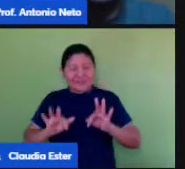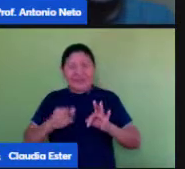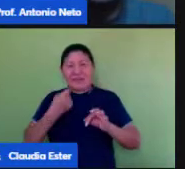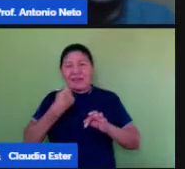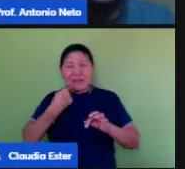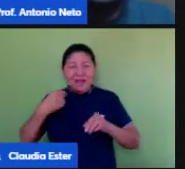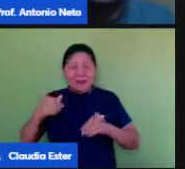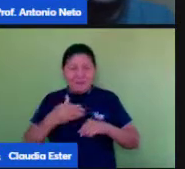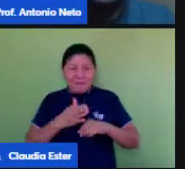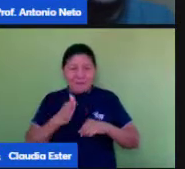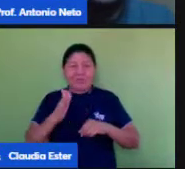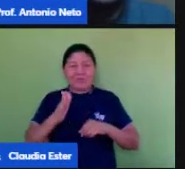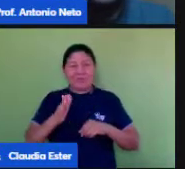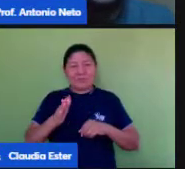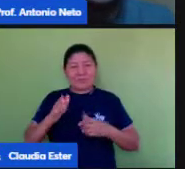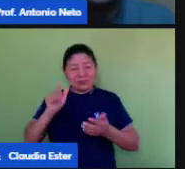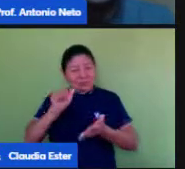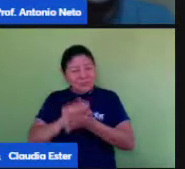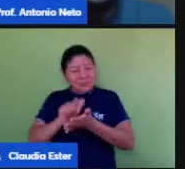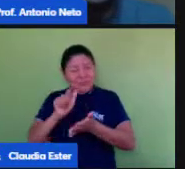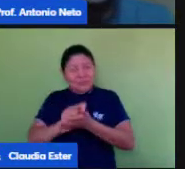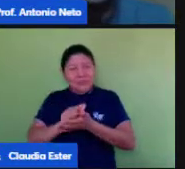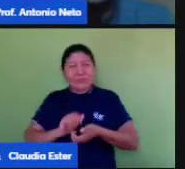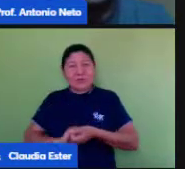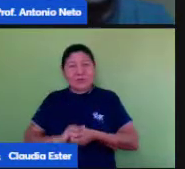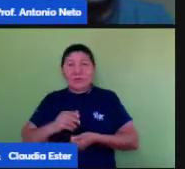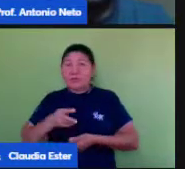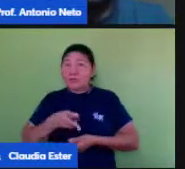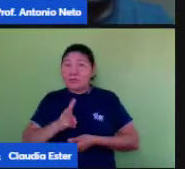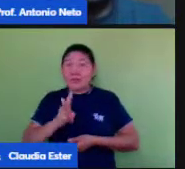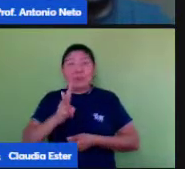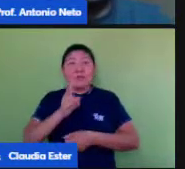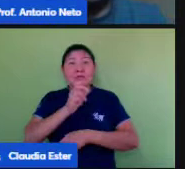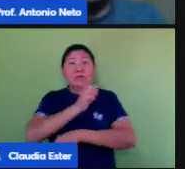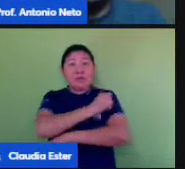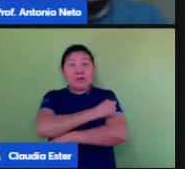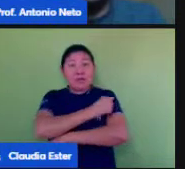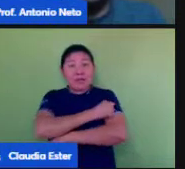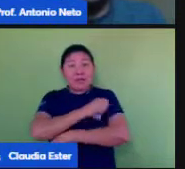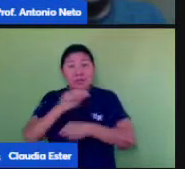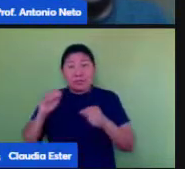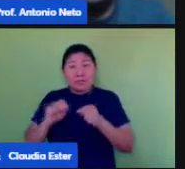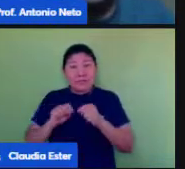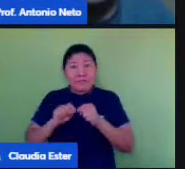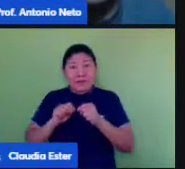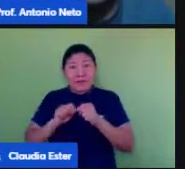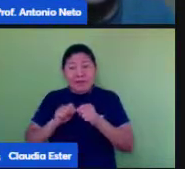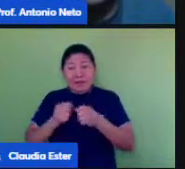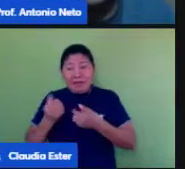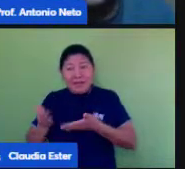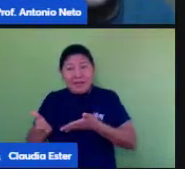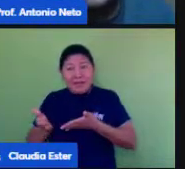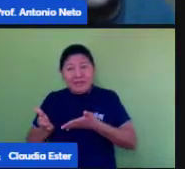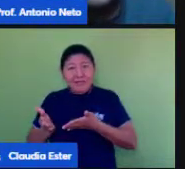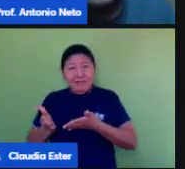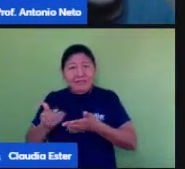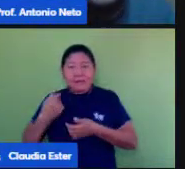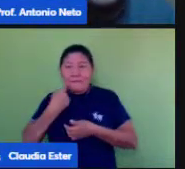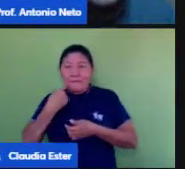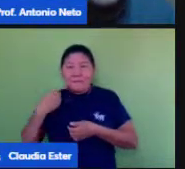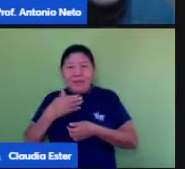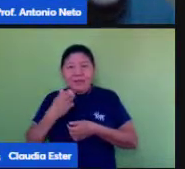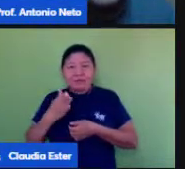do peixe. Quando o aluno faz a dobradura do peixe, ele cria uma sensação de pertencimento no poema.